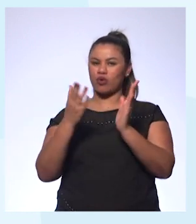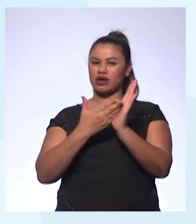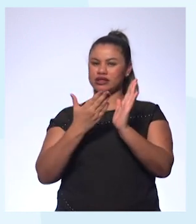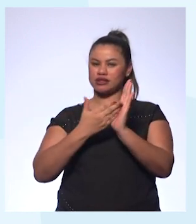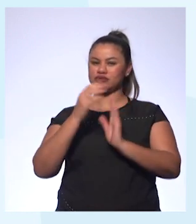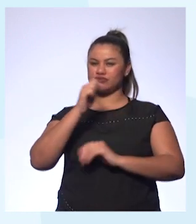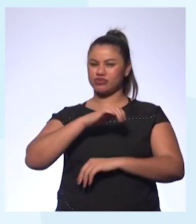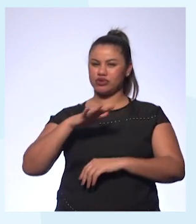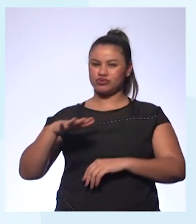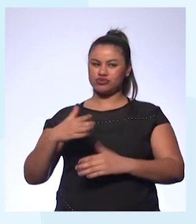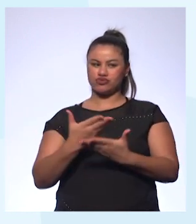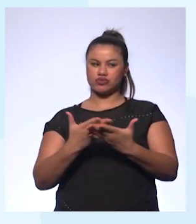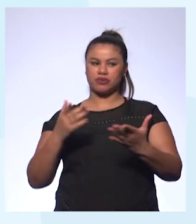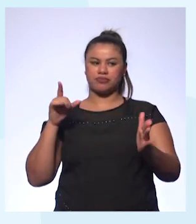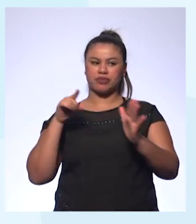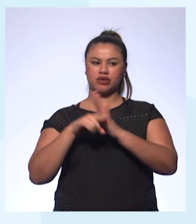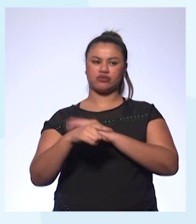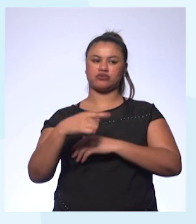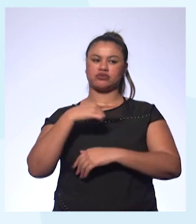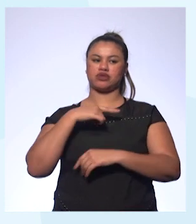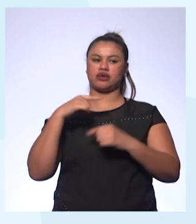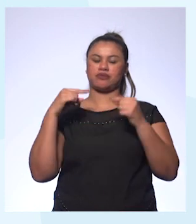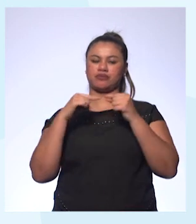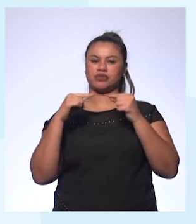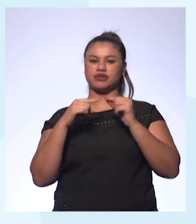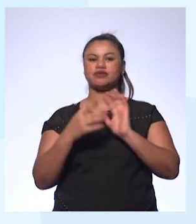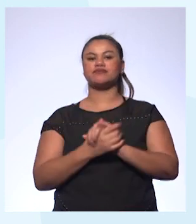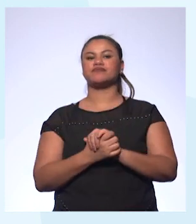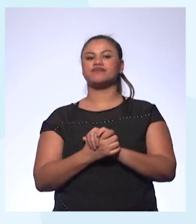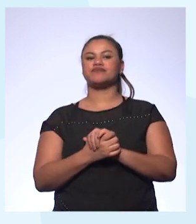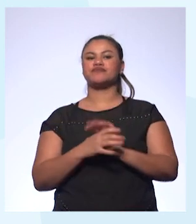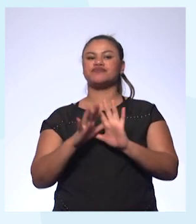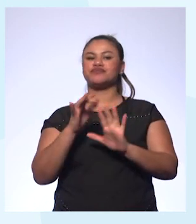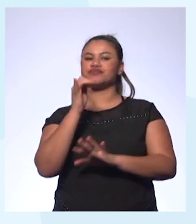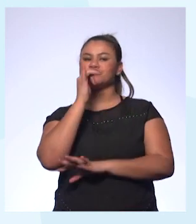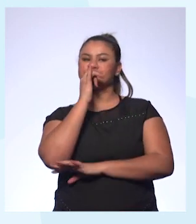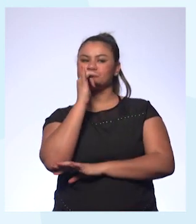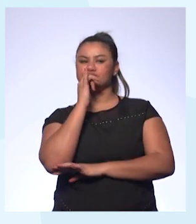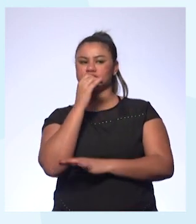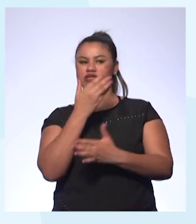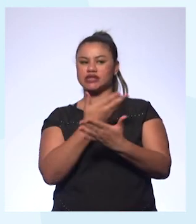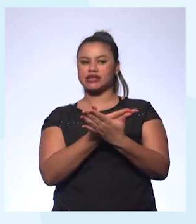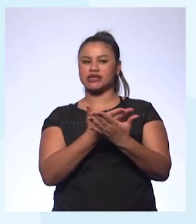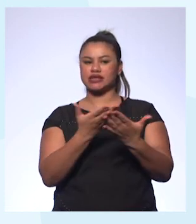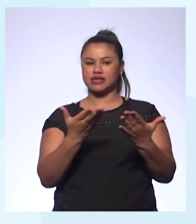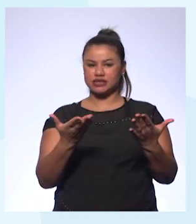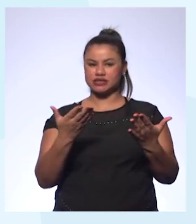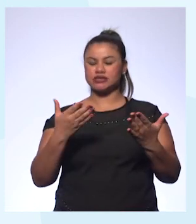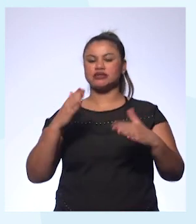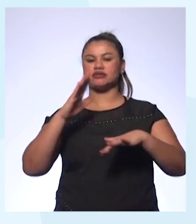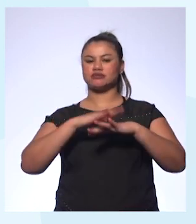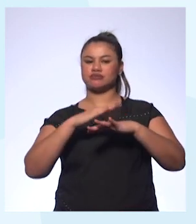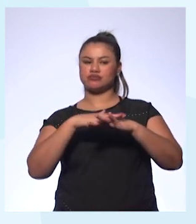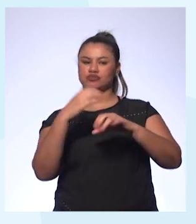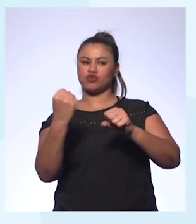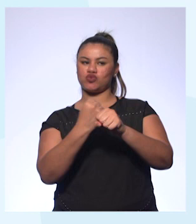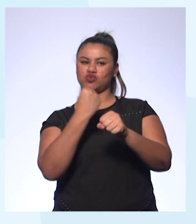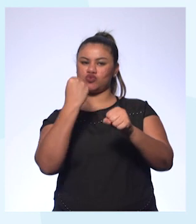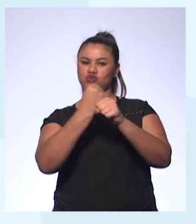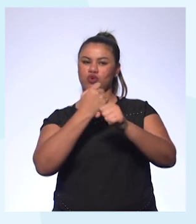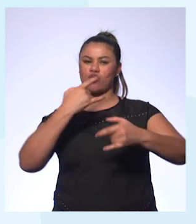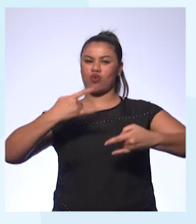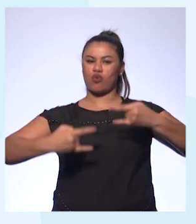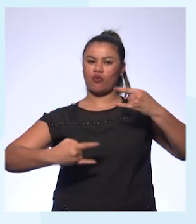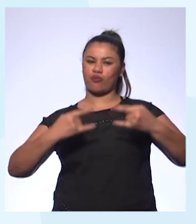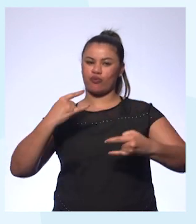caderno do aluno né que você tem que perguntar é Então olha só você tem que falar que eles vão construir um robô